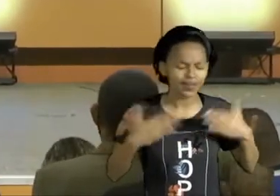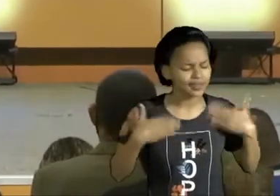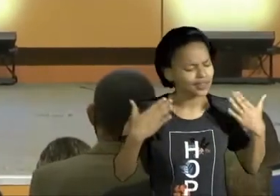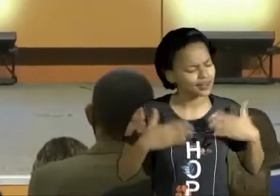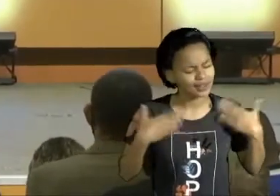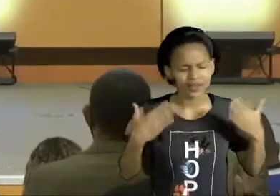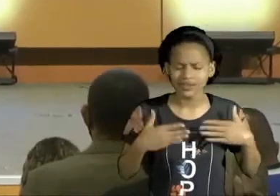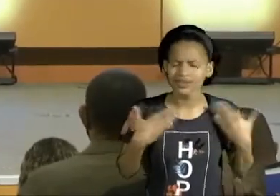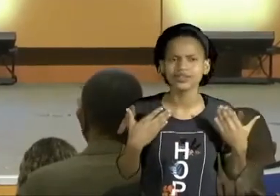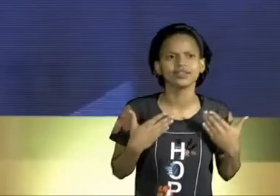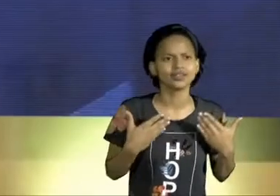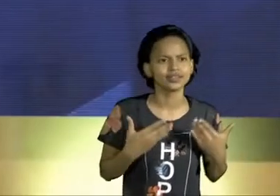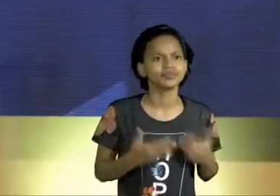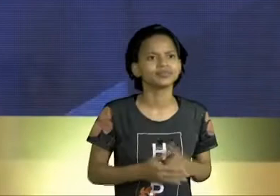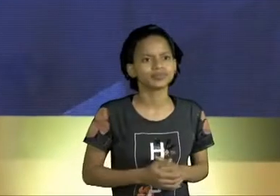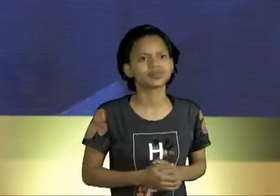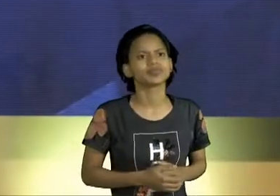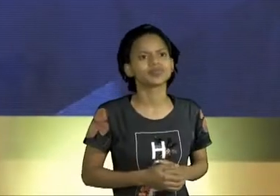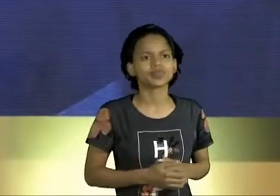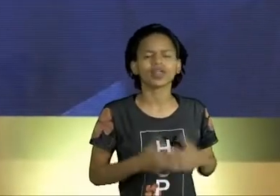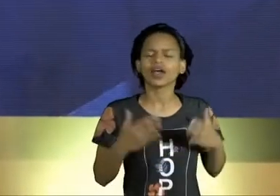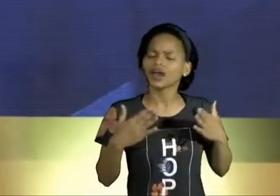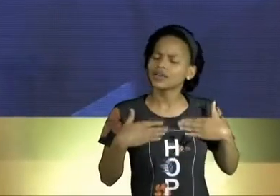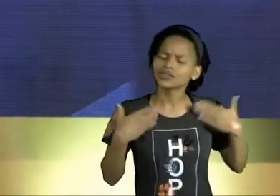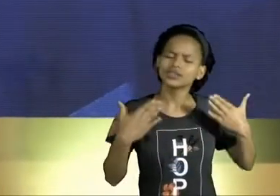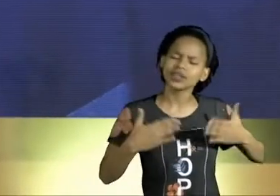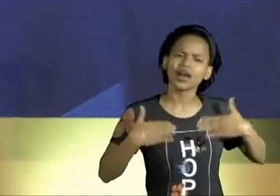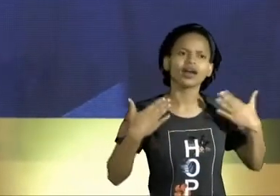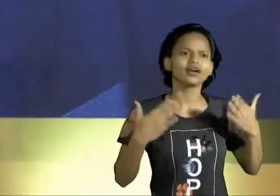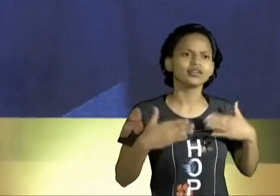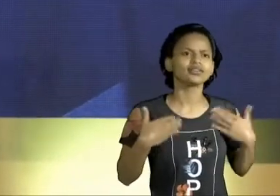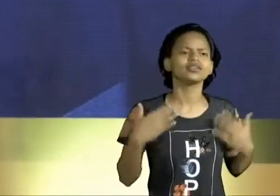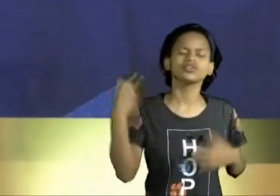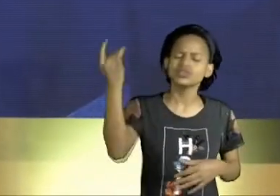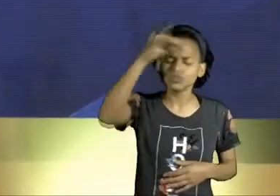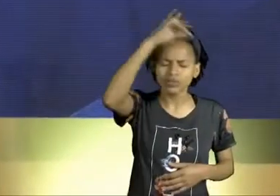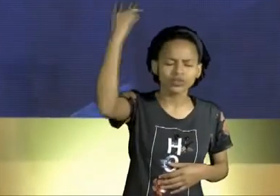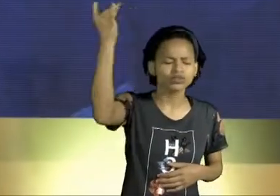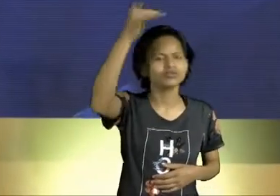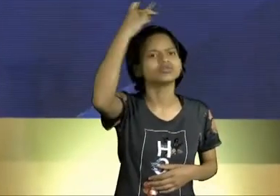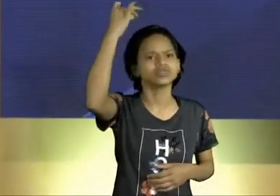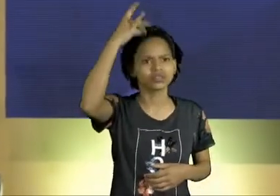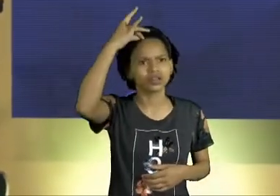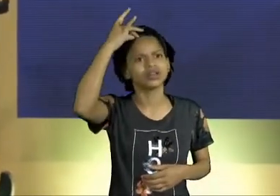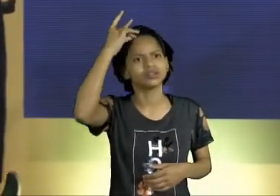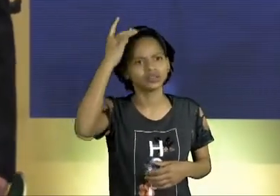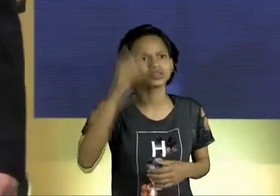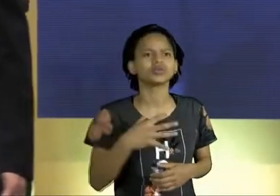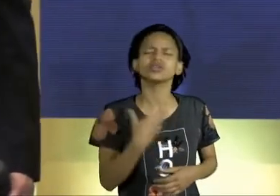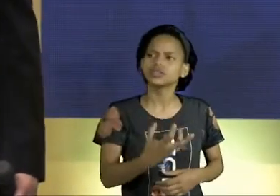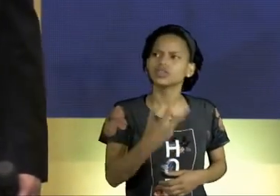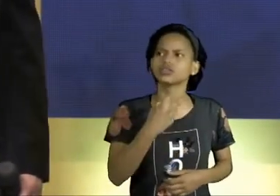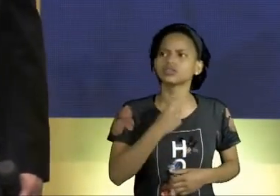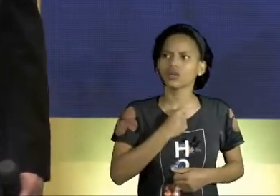alegria. A alegria do Espírito Santo. E a alegria da salvação que só há em Cristo Jesus.